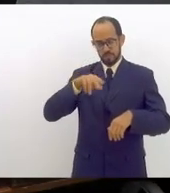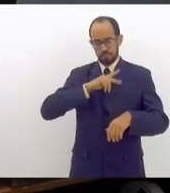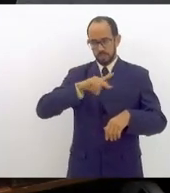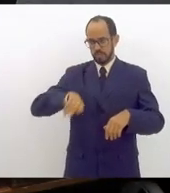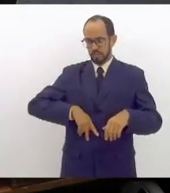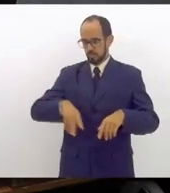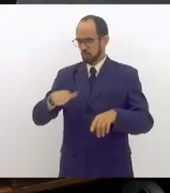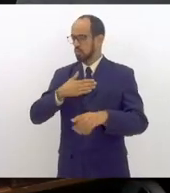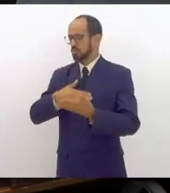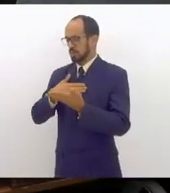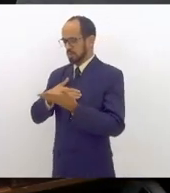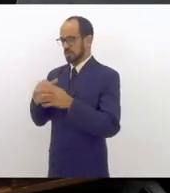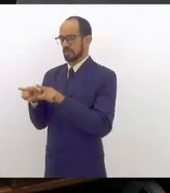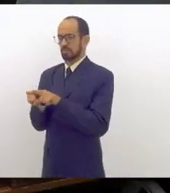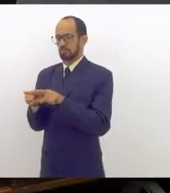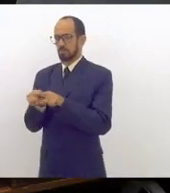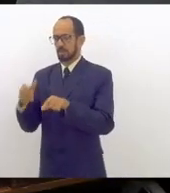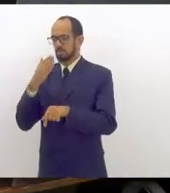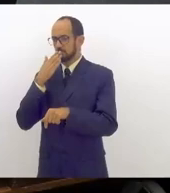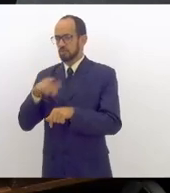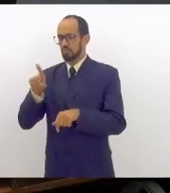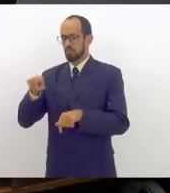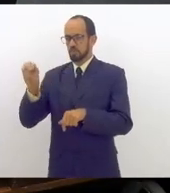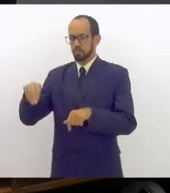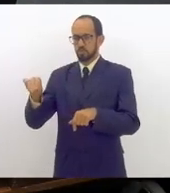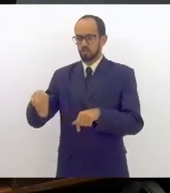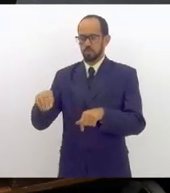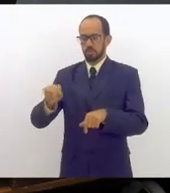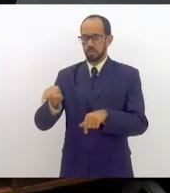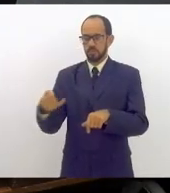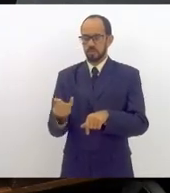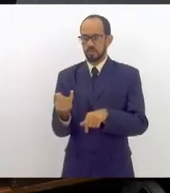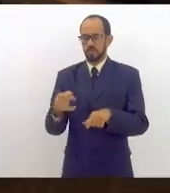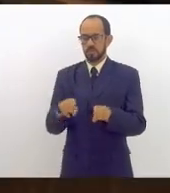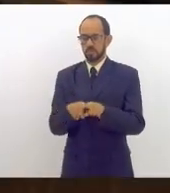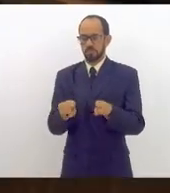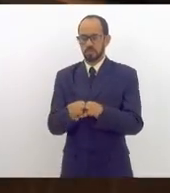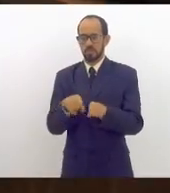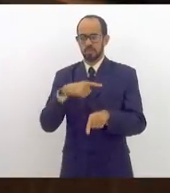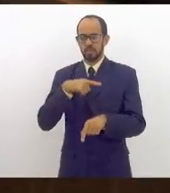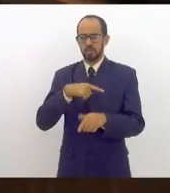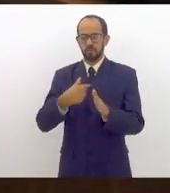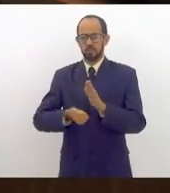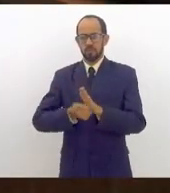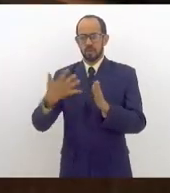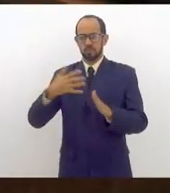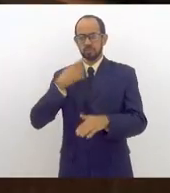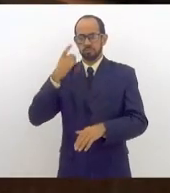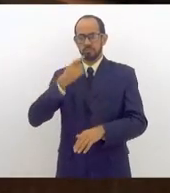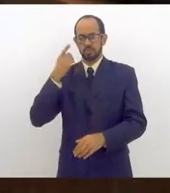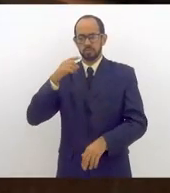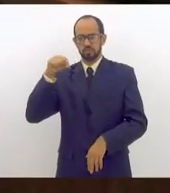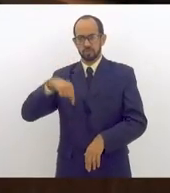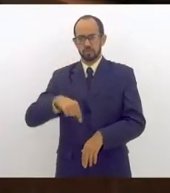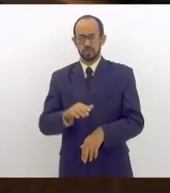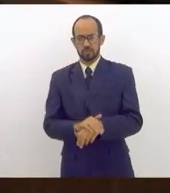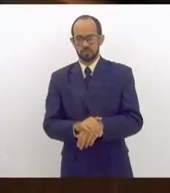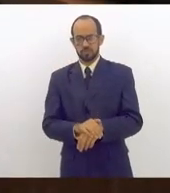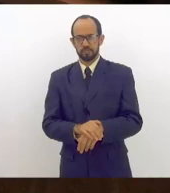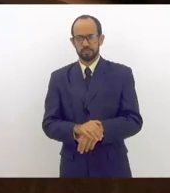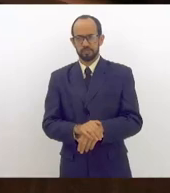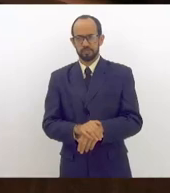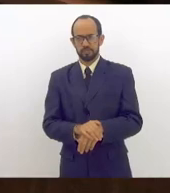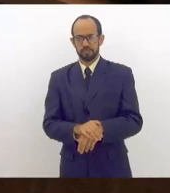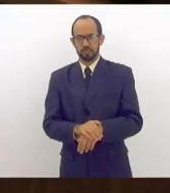pedir um minutinho, aproveitando que tem bastante deputados aqui. E hoje